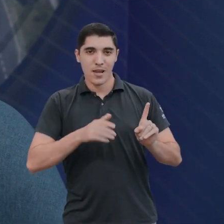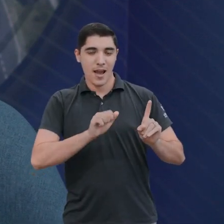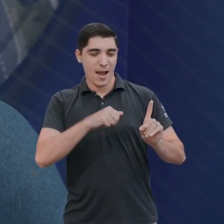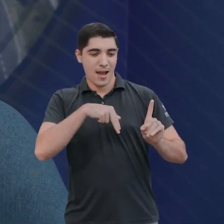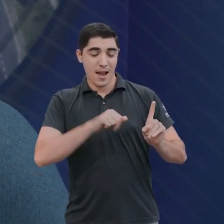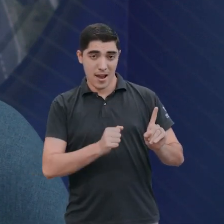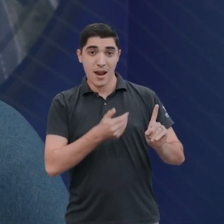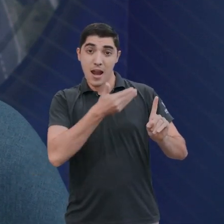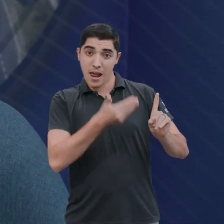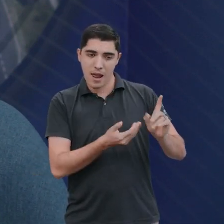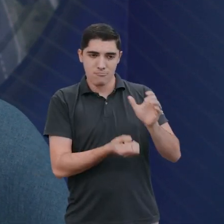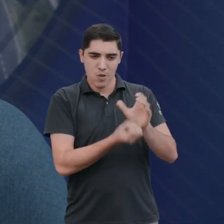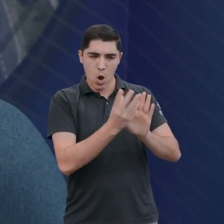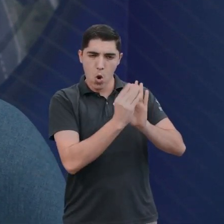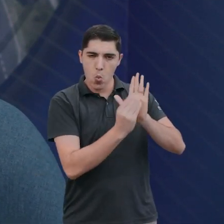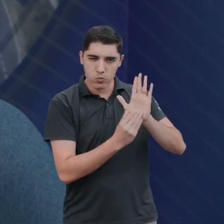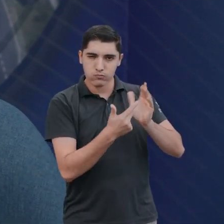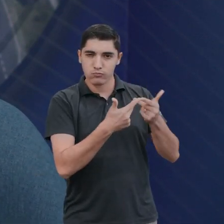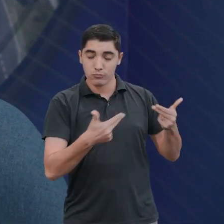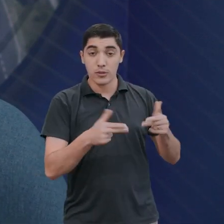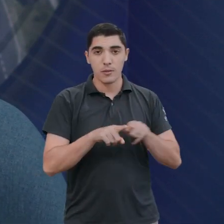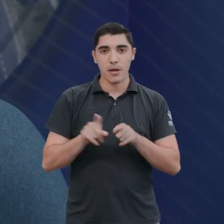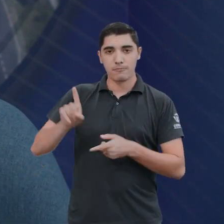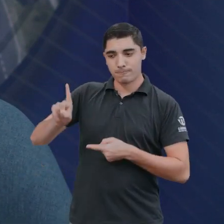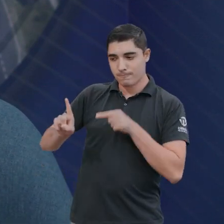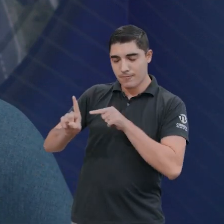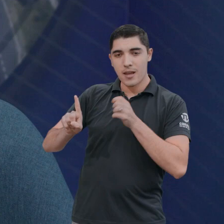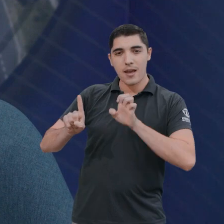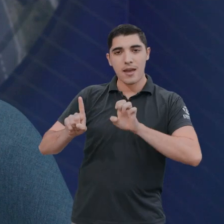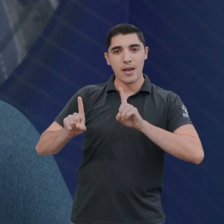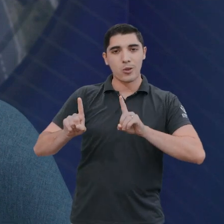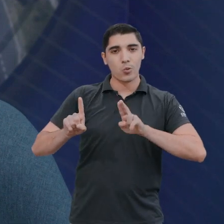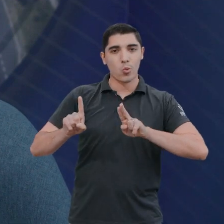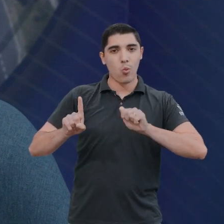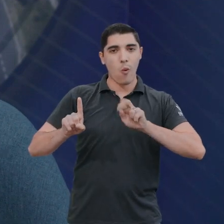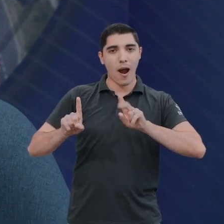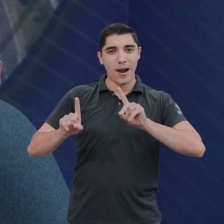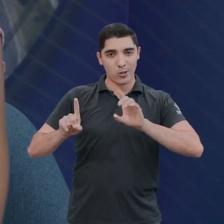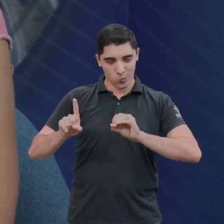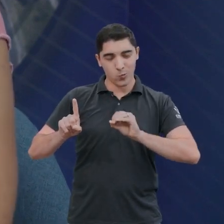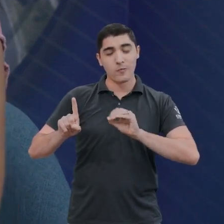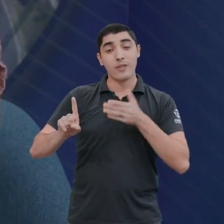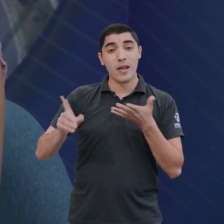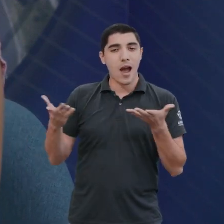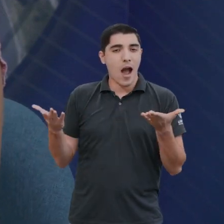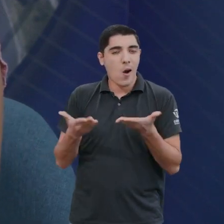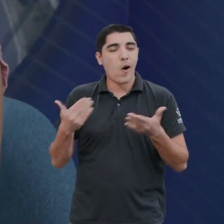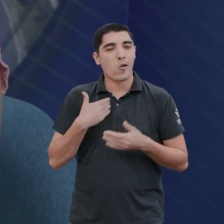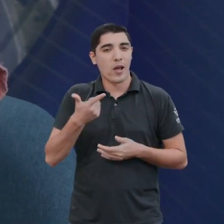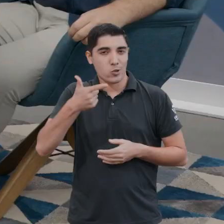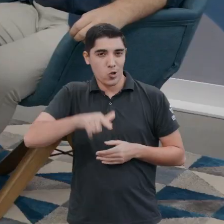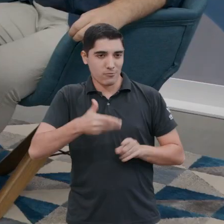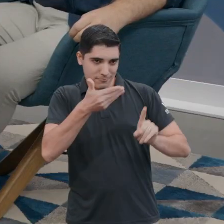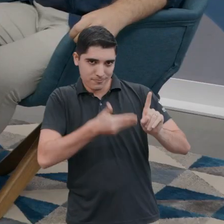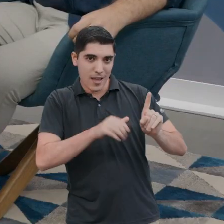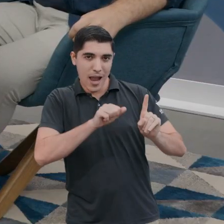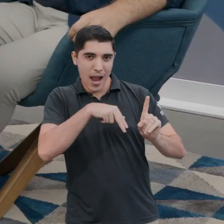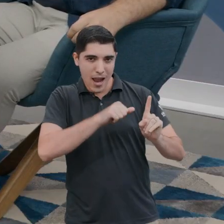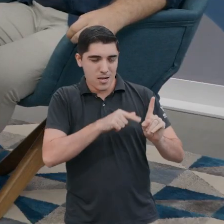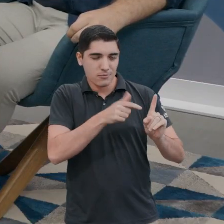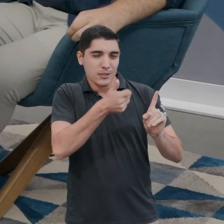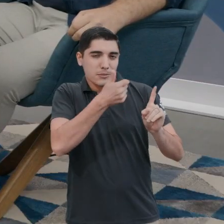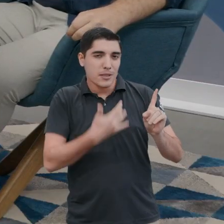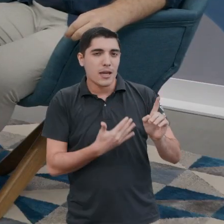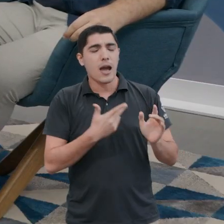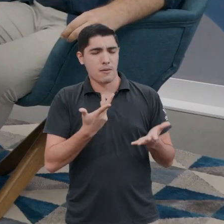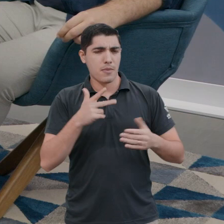Sakuma, que é produtora de conteúdo, e também o empreendedor Eduardo Fernandes, Quero voltar para esse bloco, passando a palavra para você,